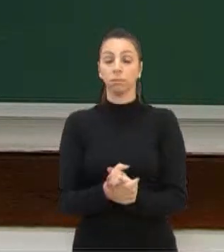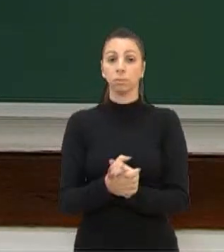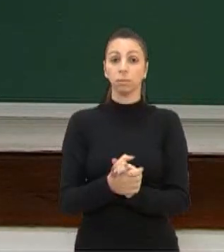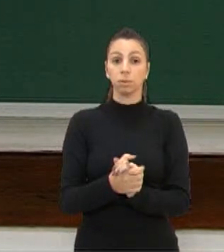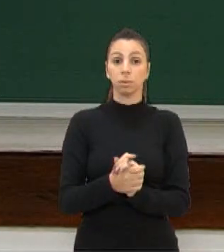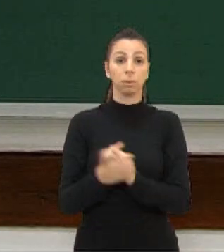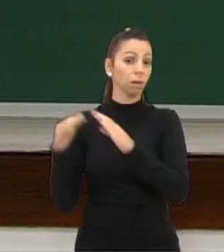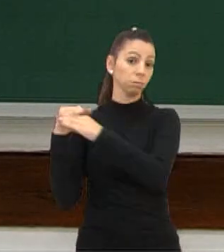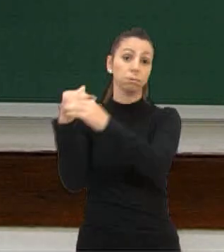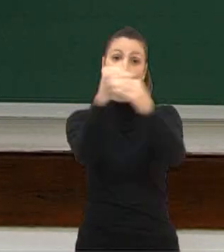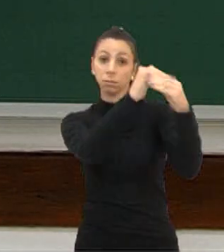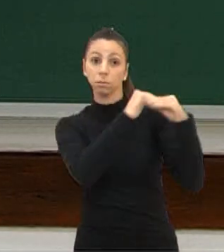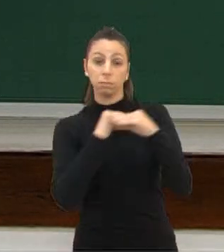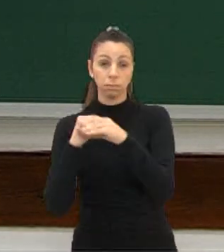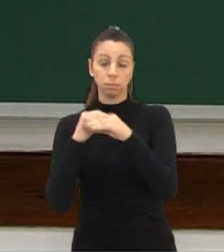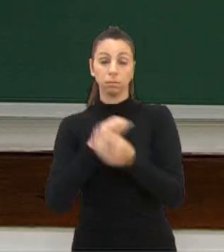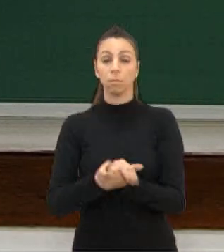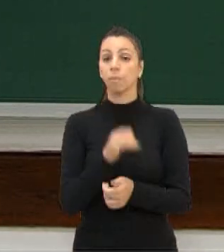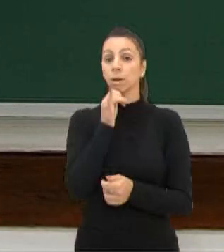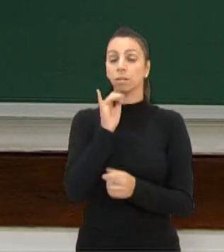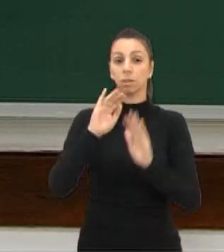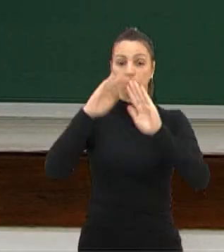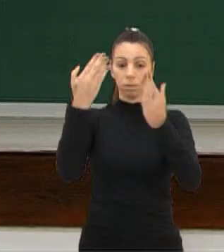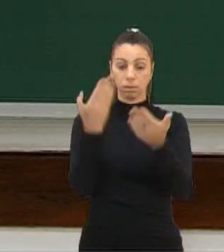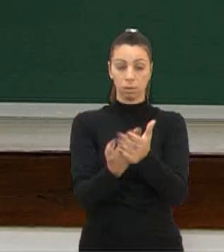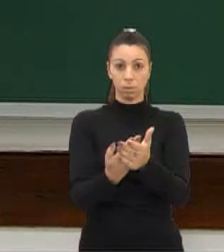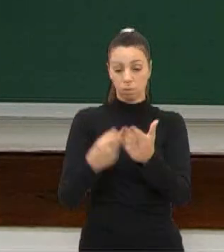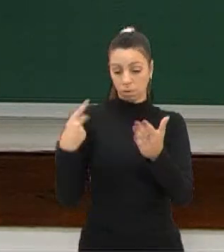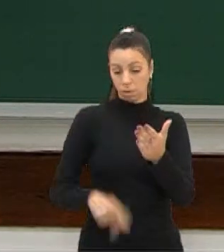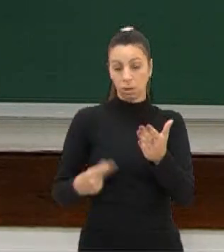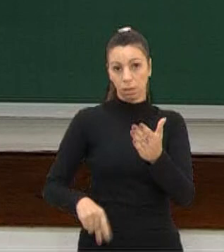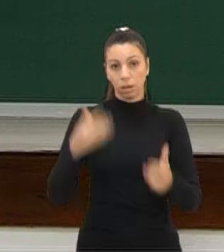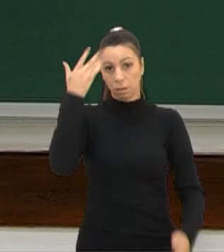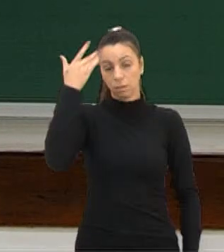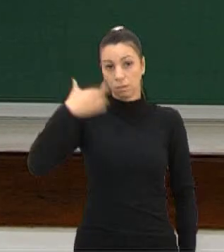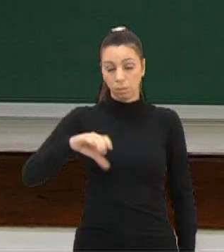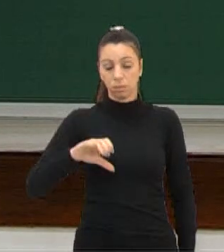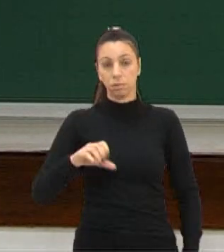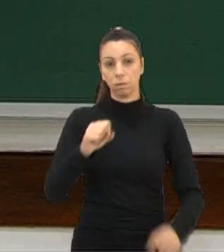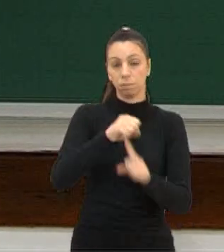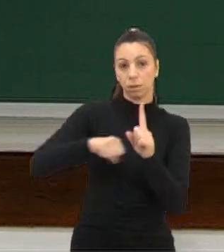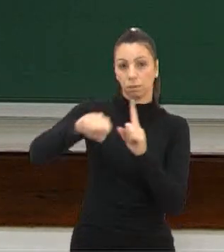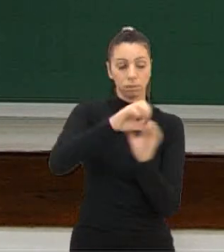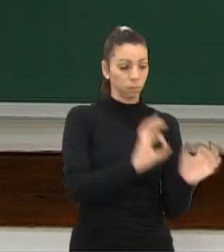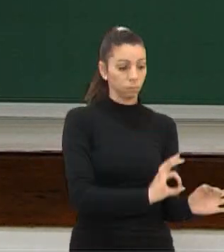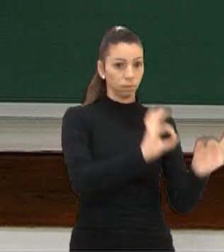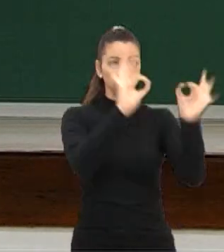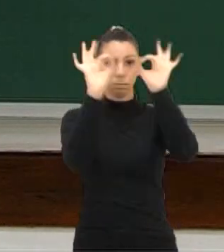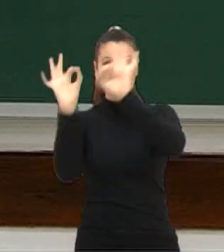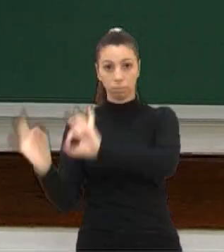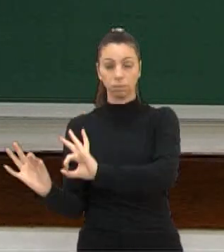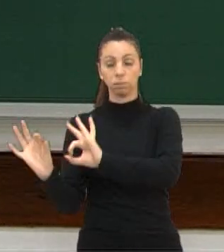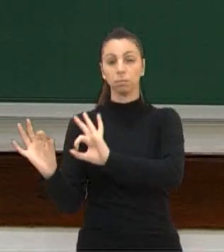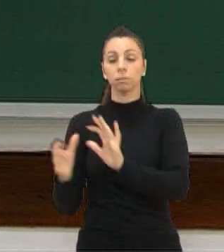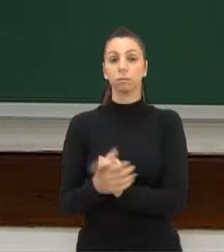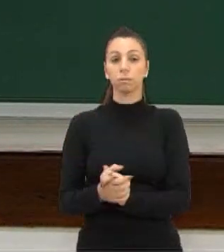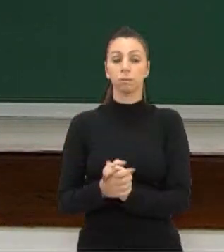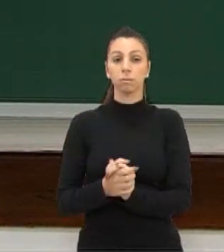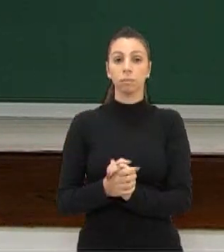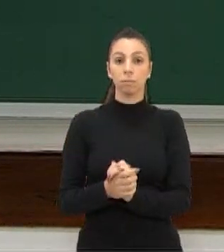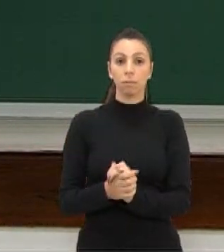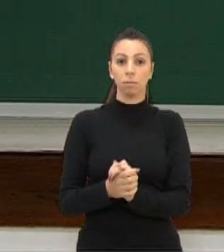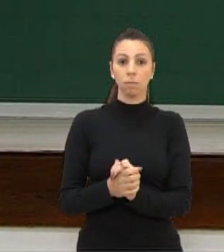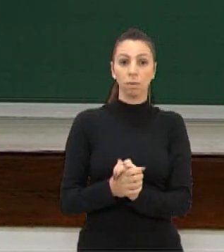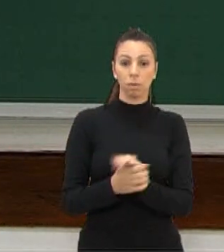padrão. Se você está numa escola aqui em Curitiba, Paraná, agora, vendo Sociologia, com o professor Demétrio, e se você se transfere lá